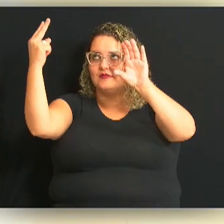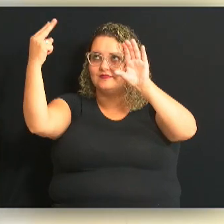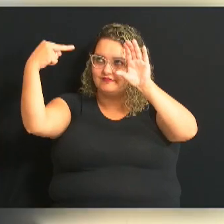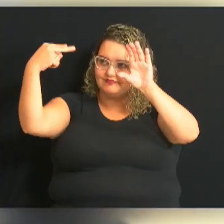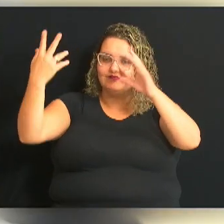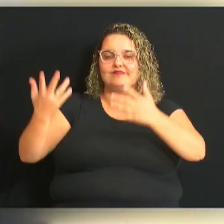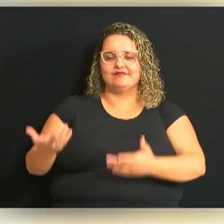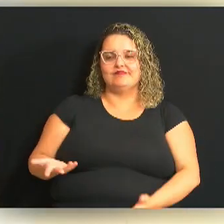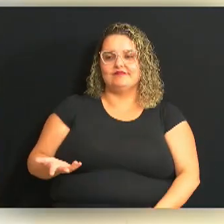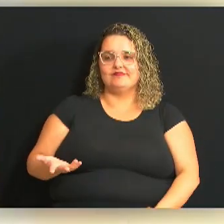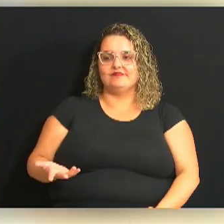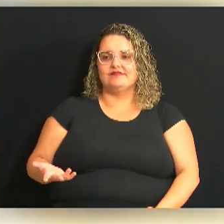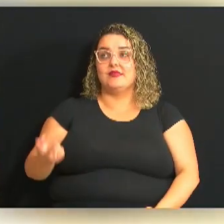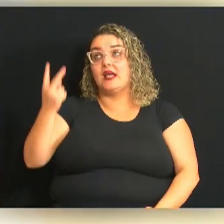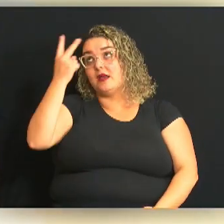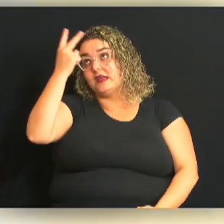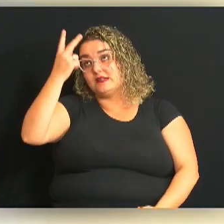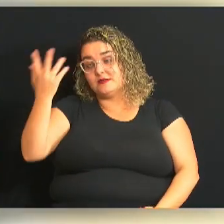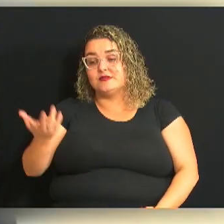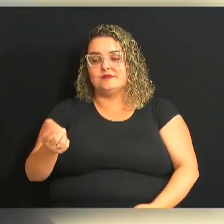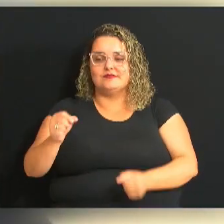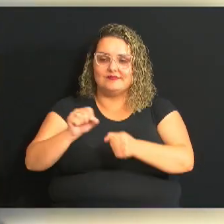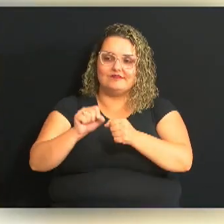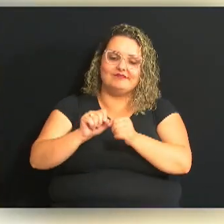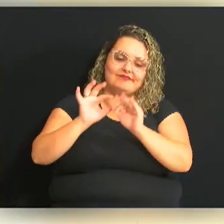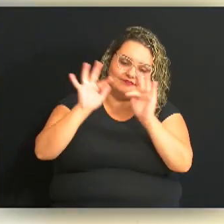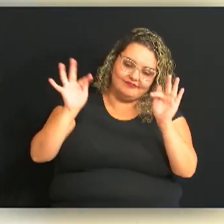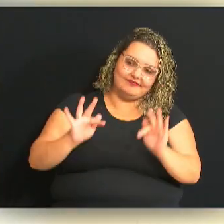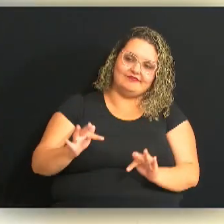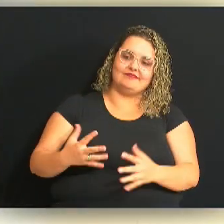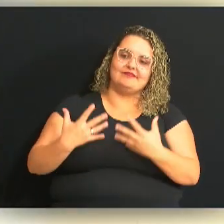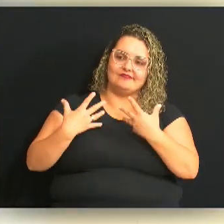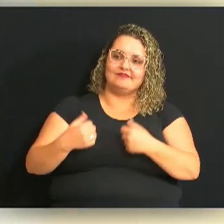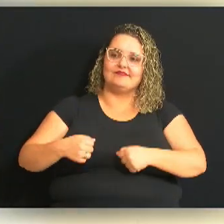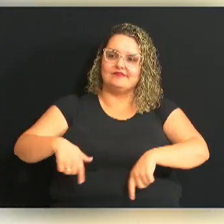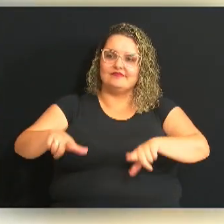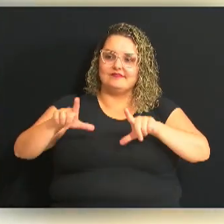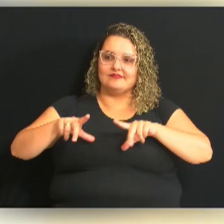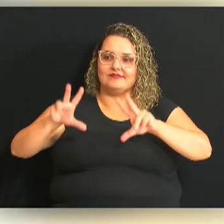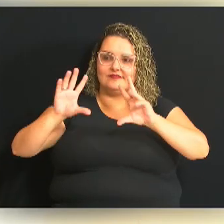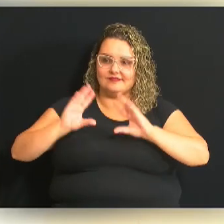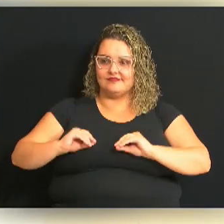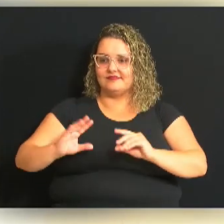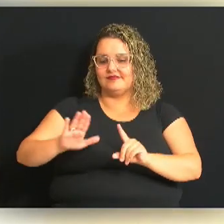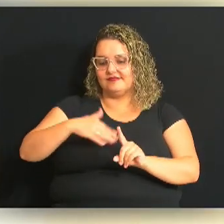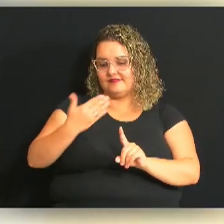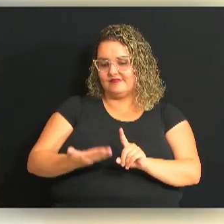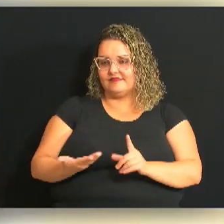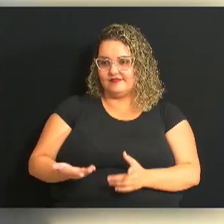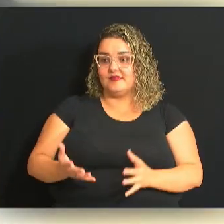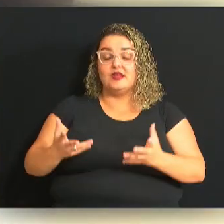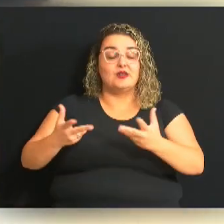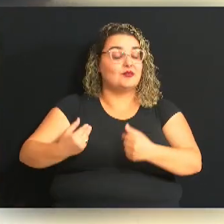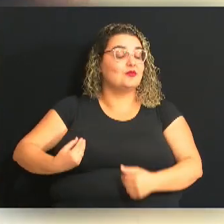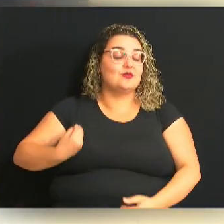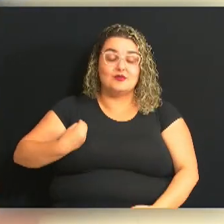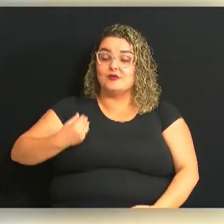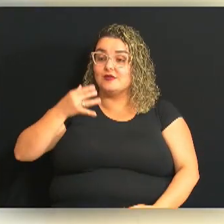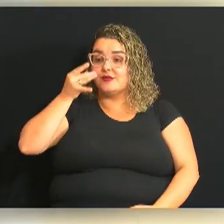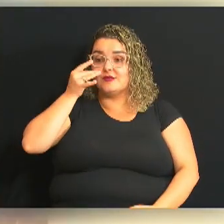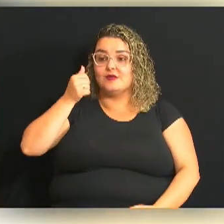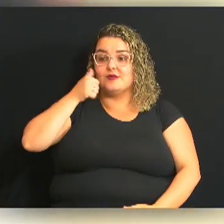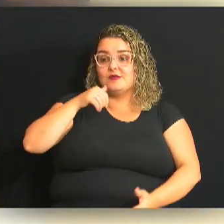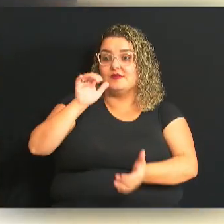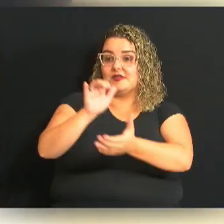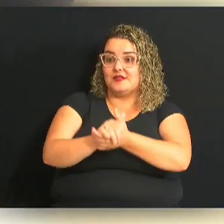que por eles eu me faço feliz por estar recebendo essa homenagem. E a todos vocês aqui presentes, a minha